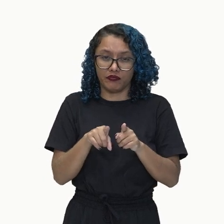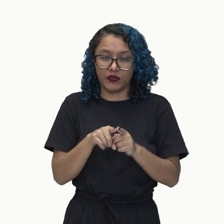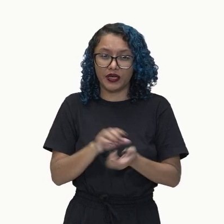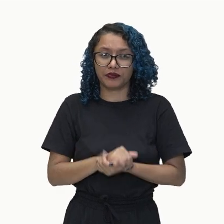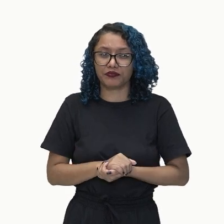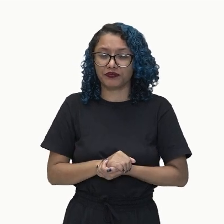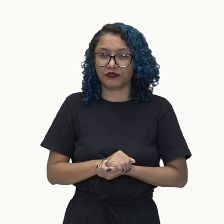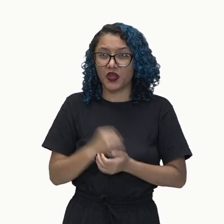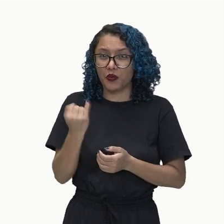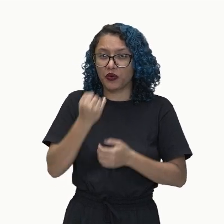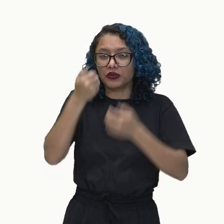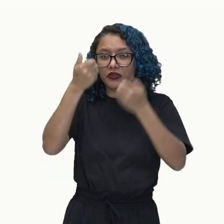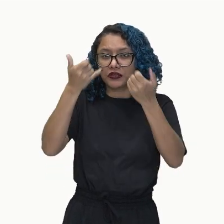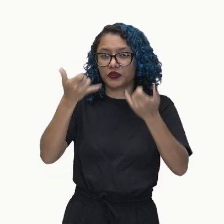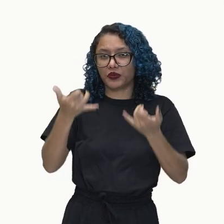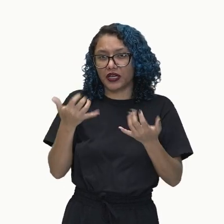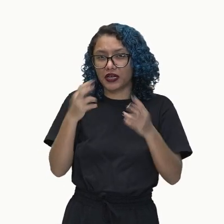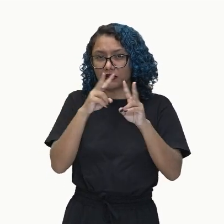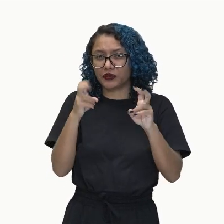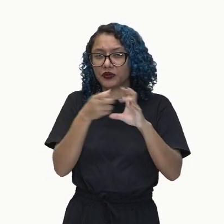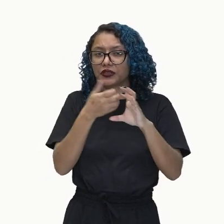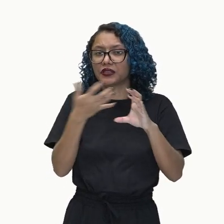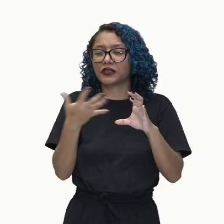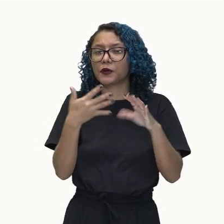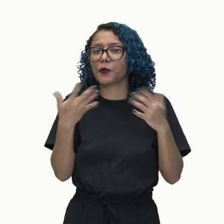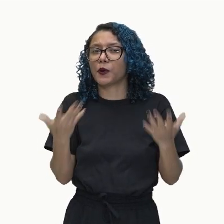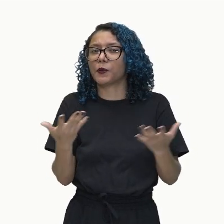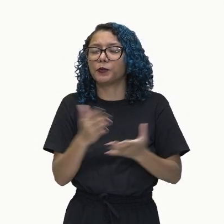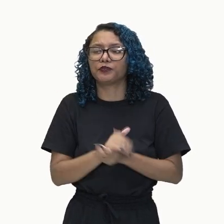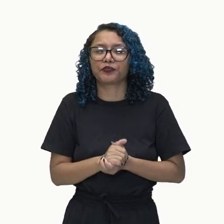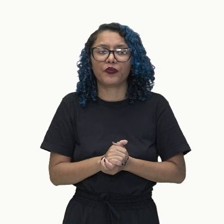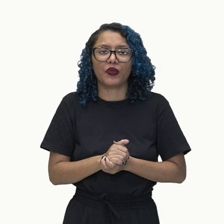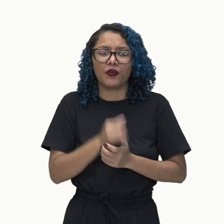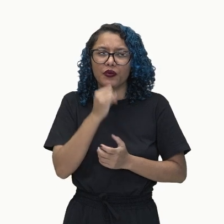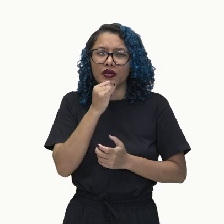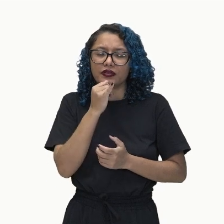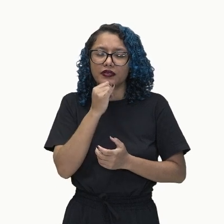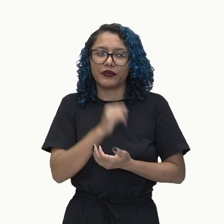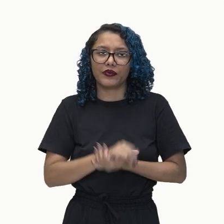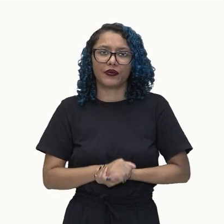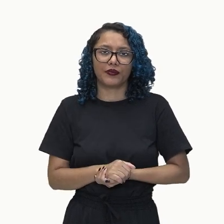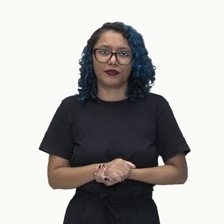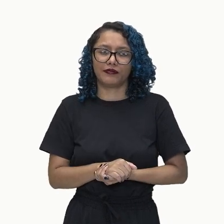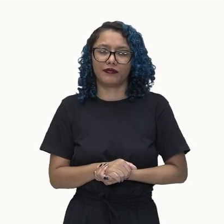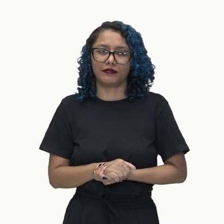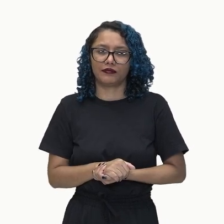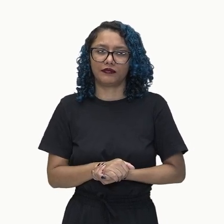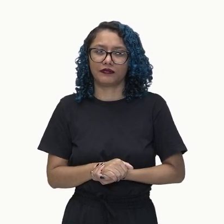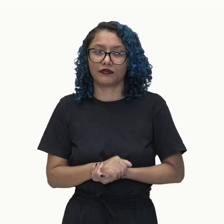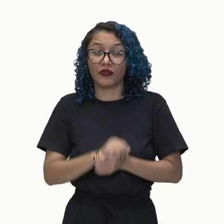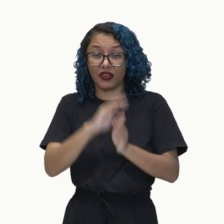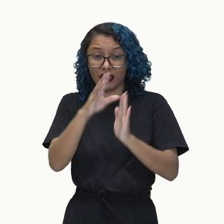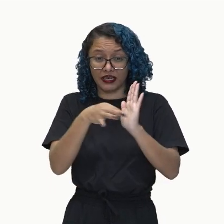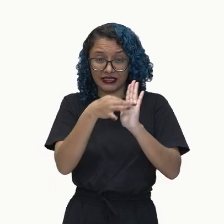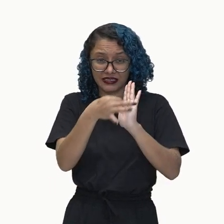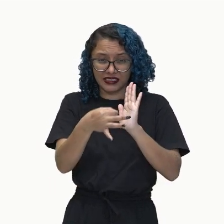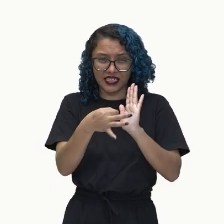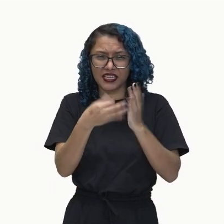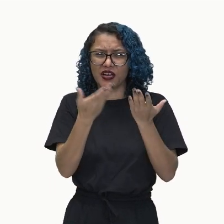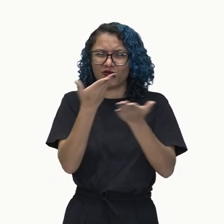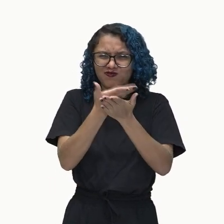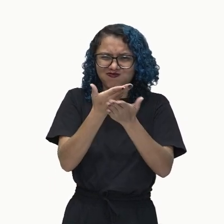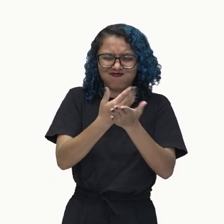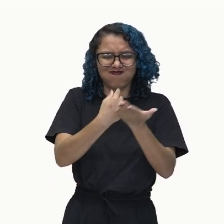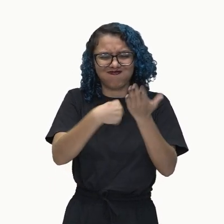seguintes características desse gênero. E é interessante a gente pensar que uma resenha, ela não é um estudo aprofundado, né? Se não é um